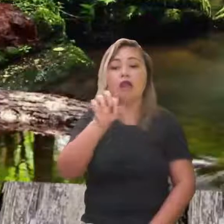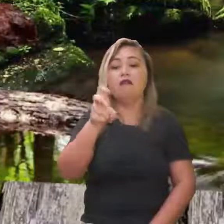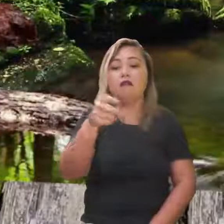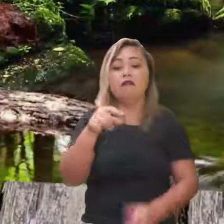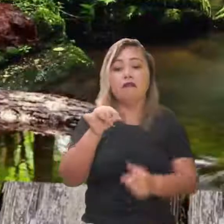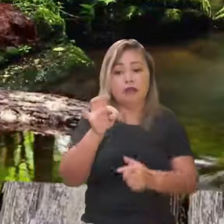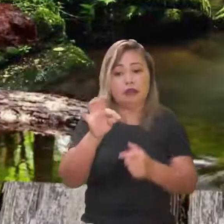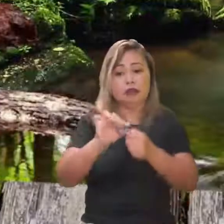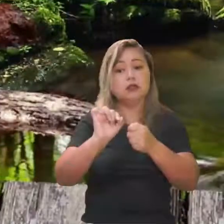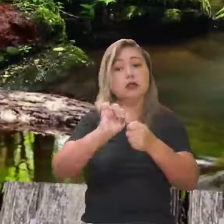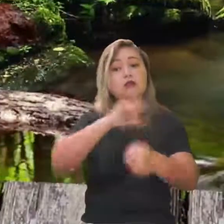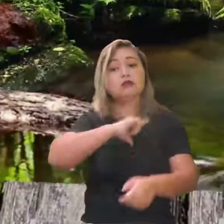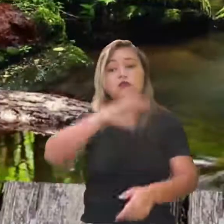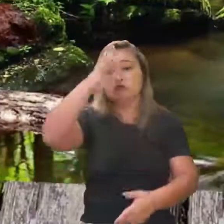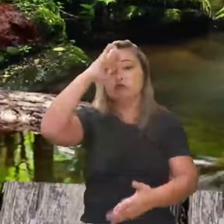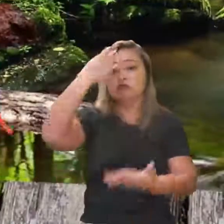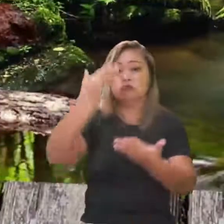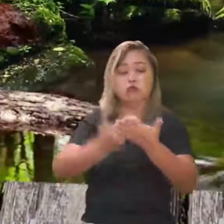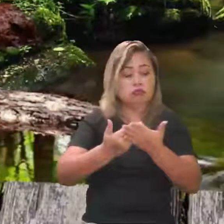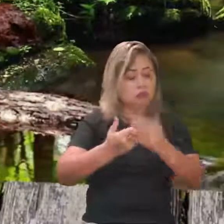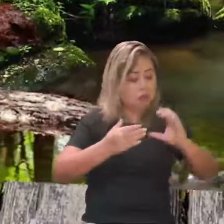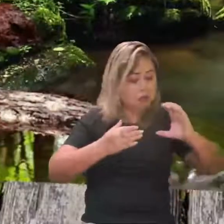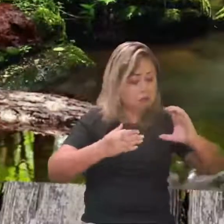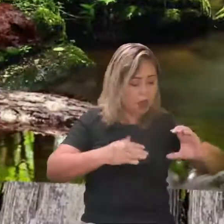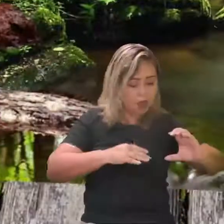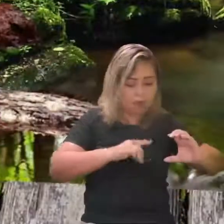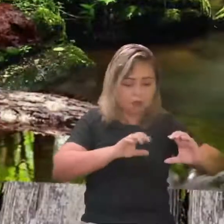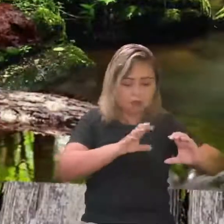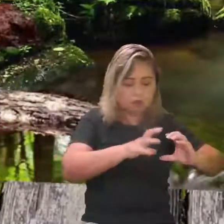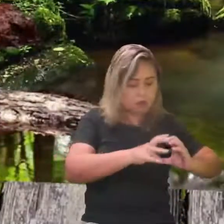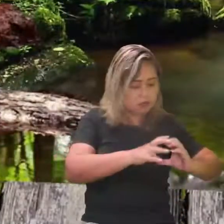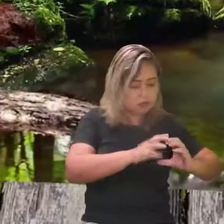ele acredita o quê? Que existe uma escala.